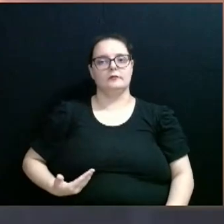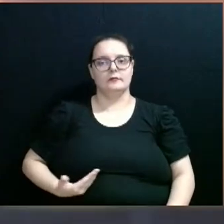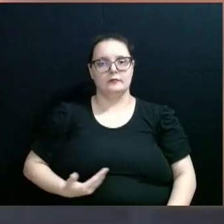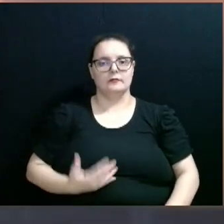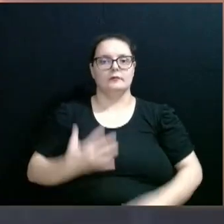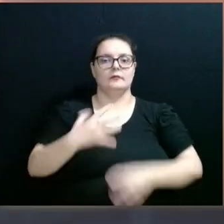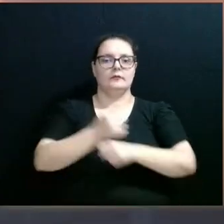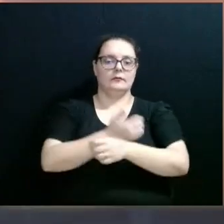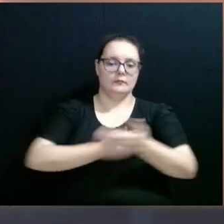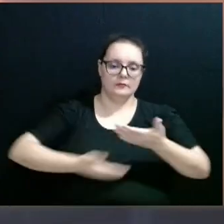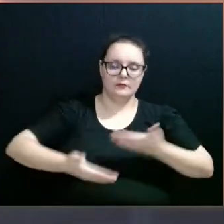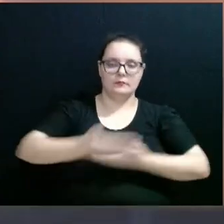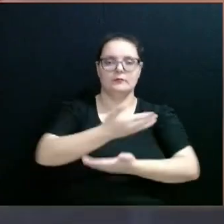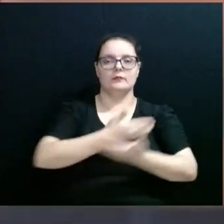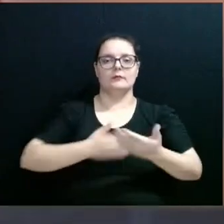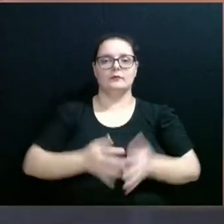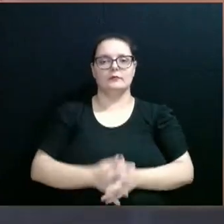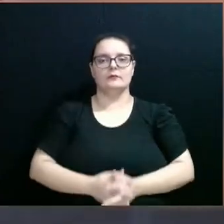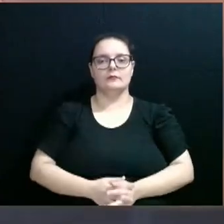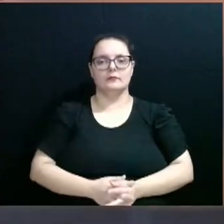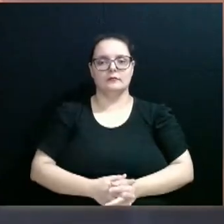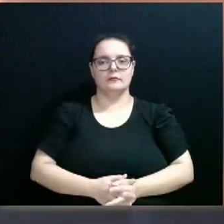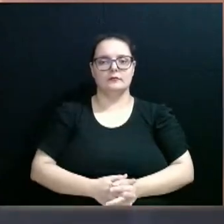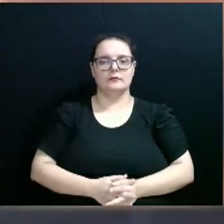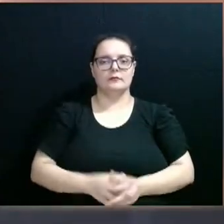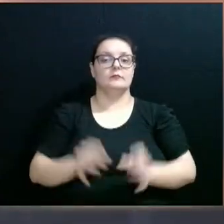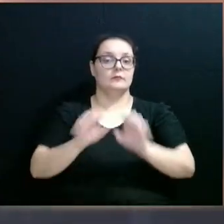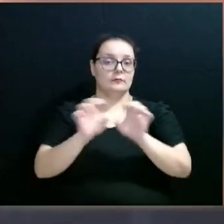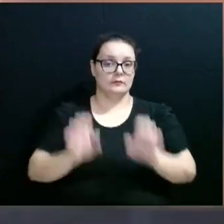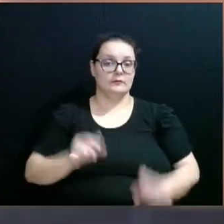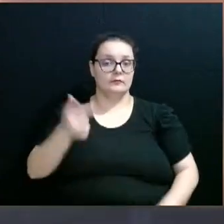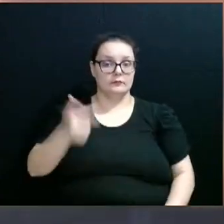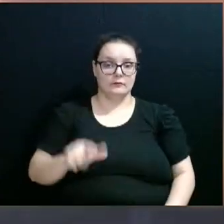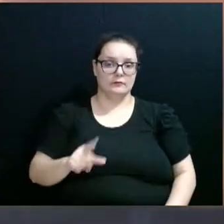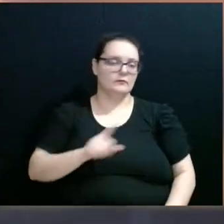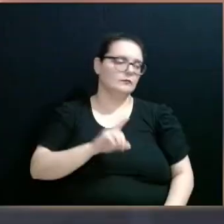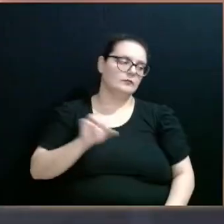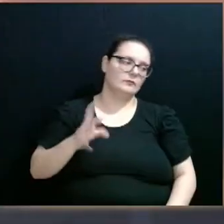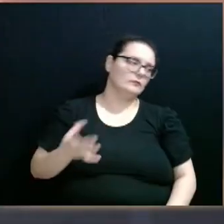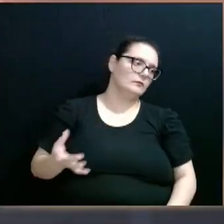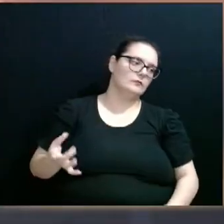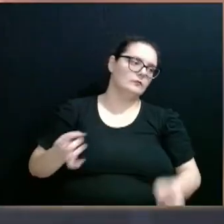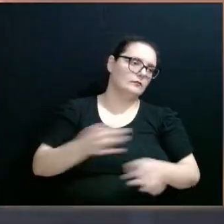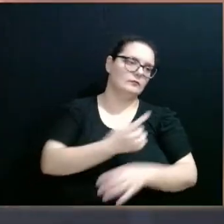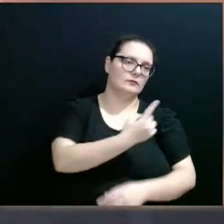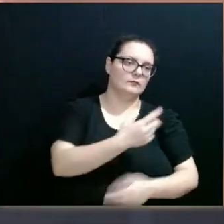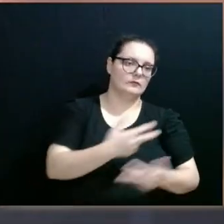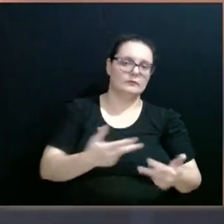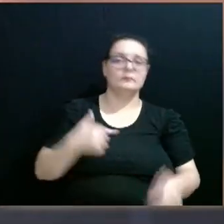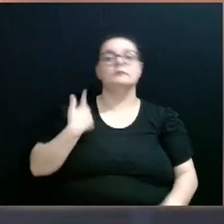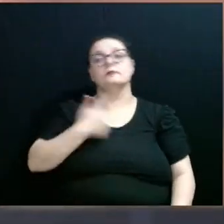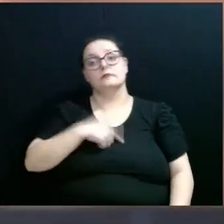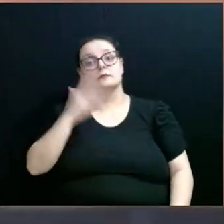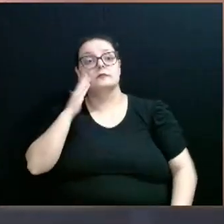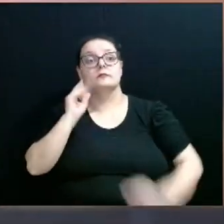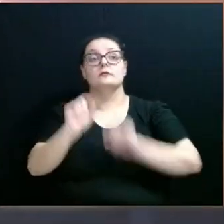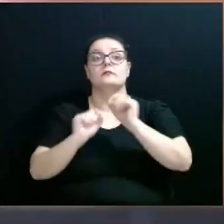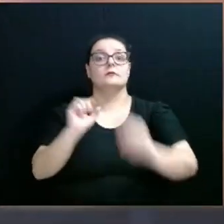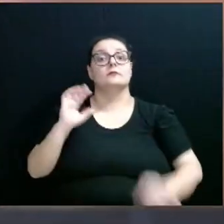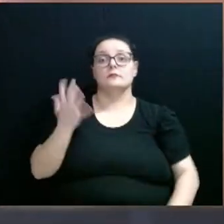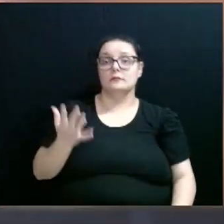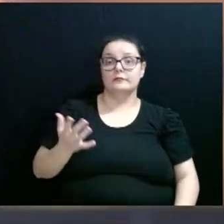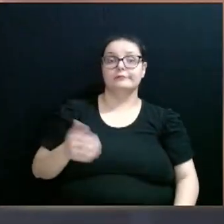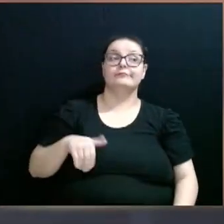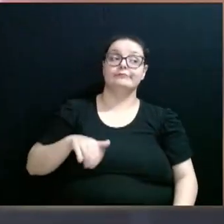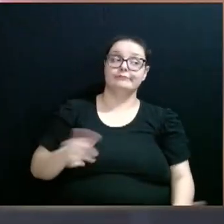né, integral, que seja estruturante. Não adianta você só combater uma coisa. E a gente sabe, né, o que está acontecendo? Cada vez pior.